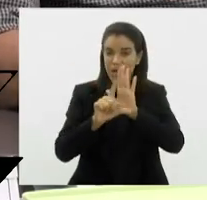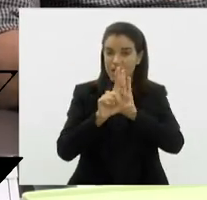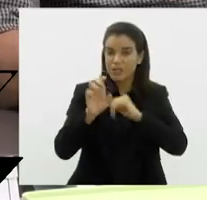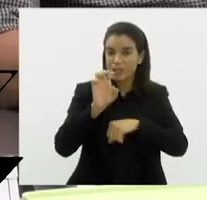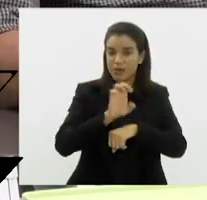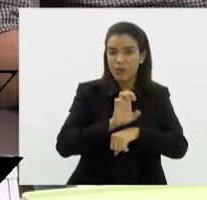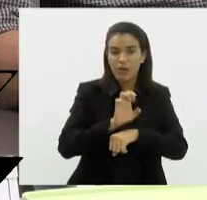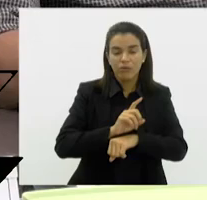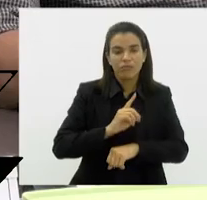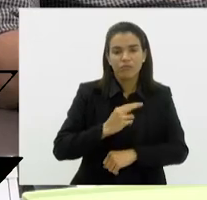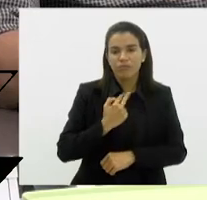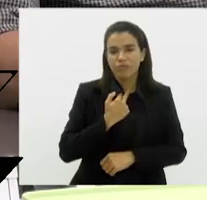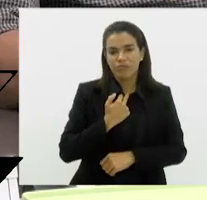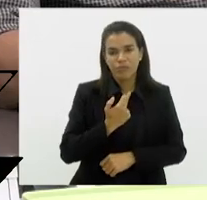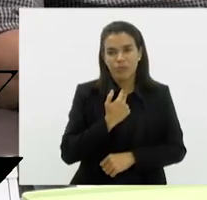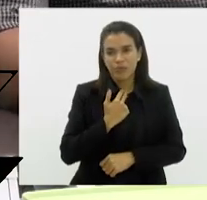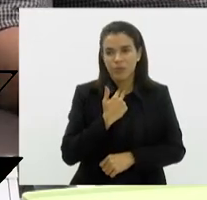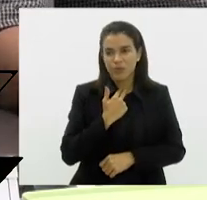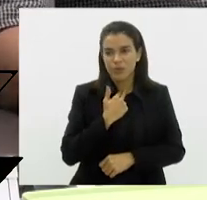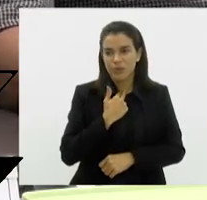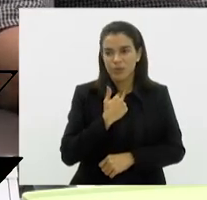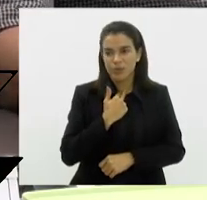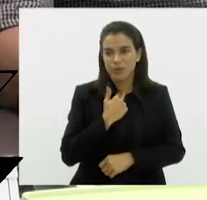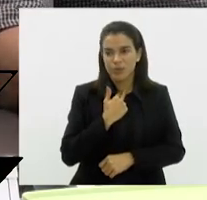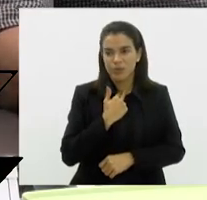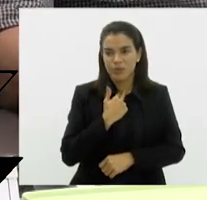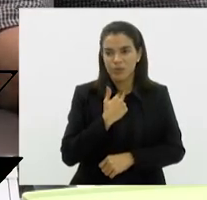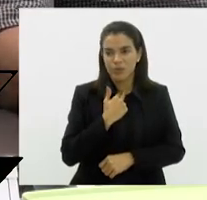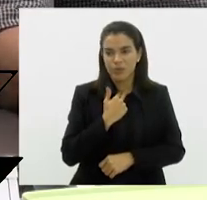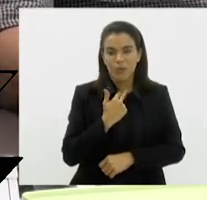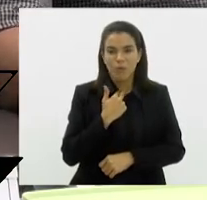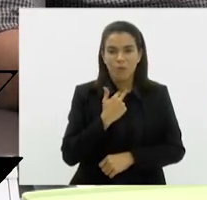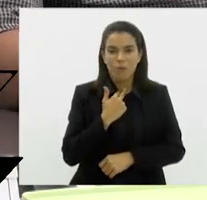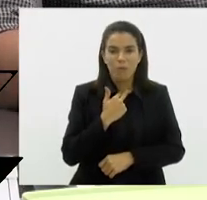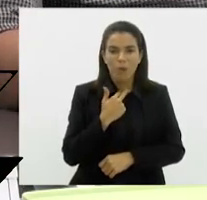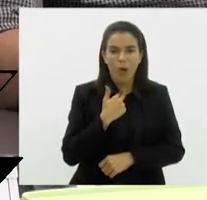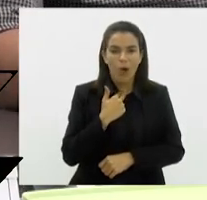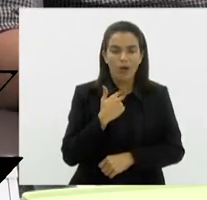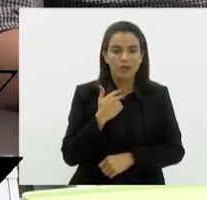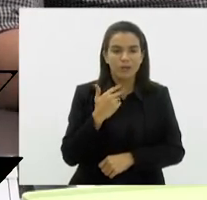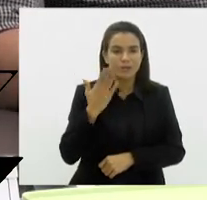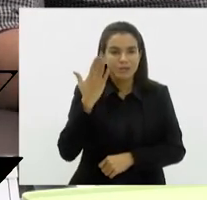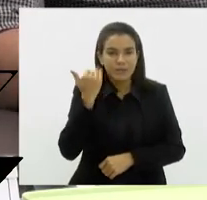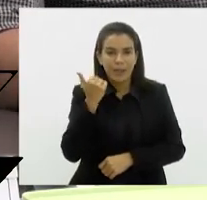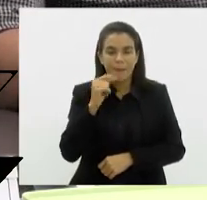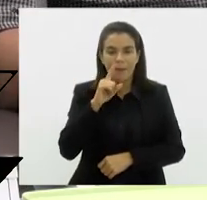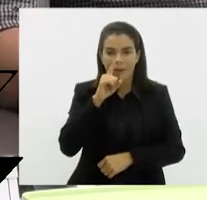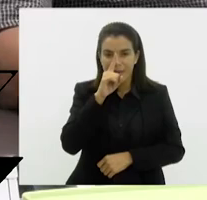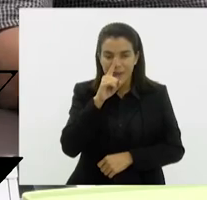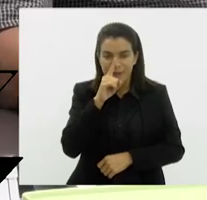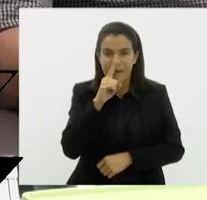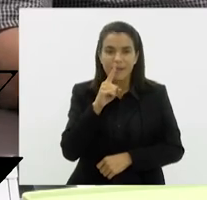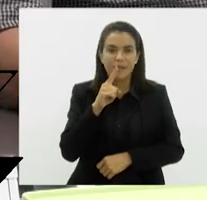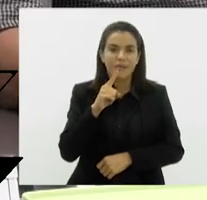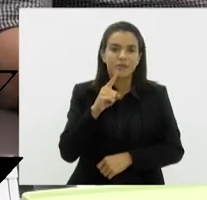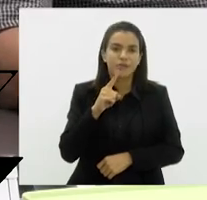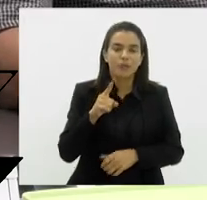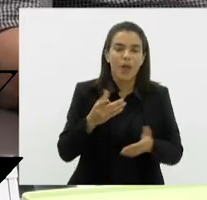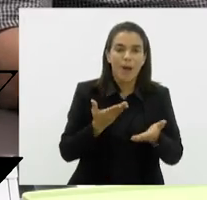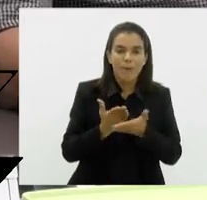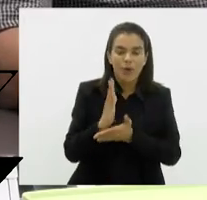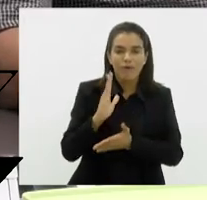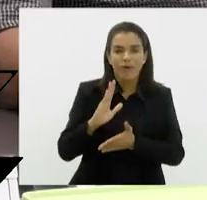estadual não pode reconhecer risco, legislar sobre necessidade